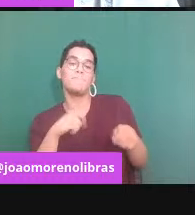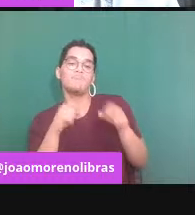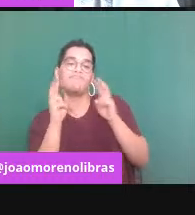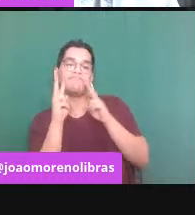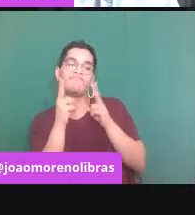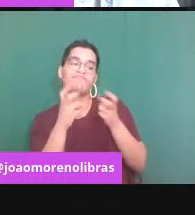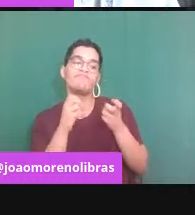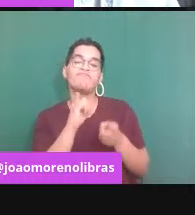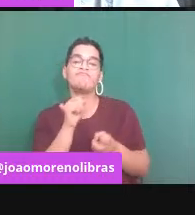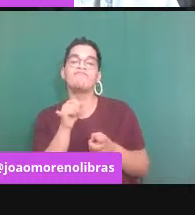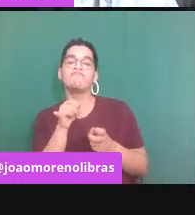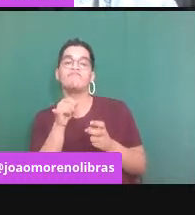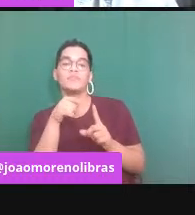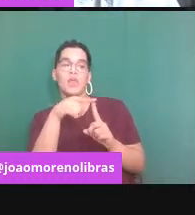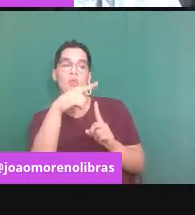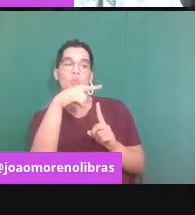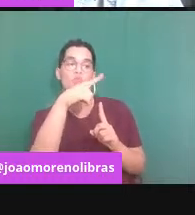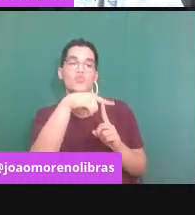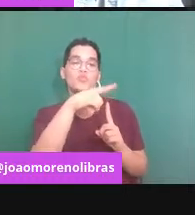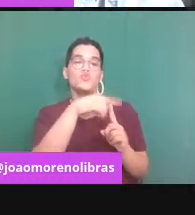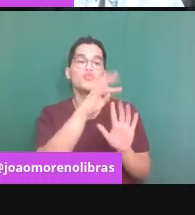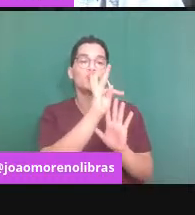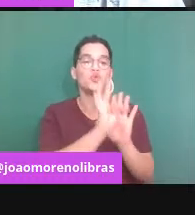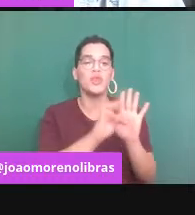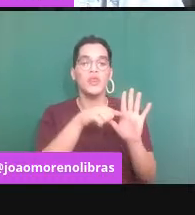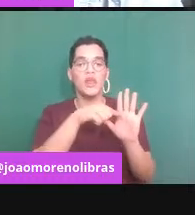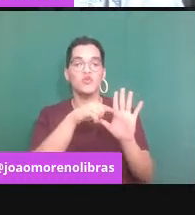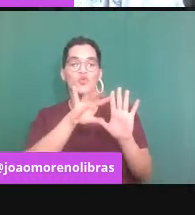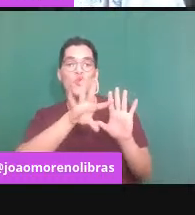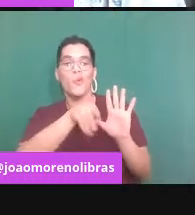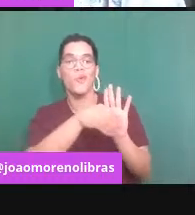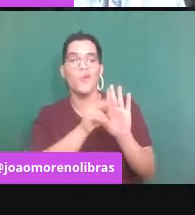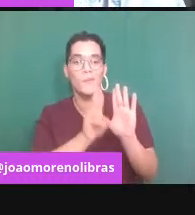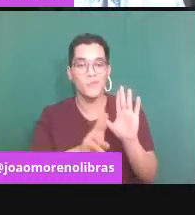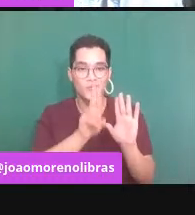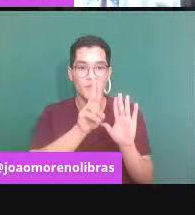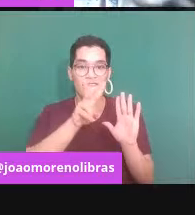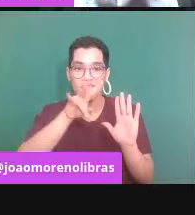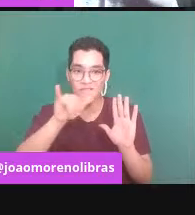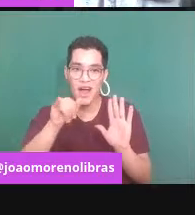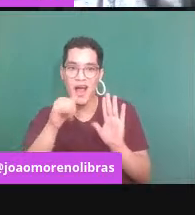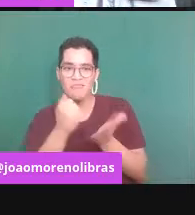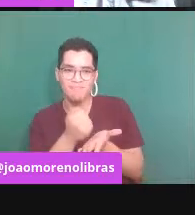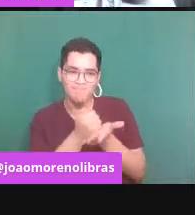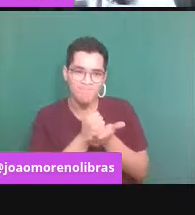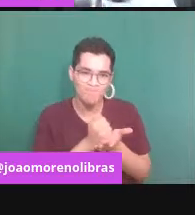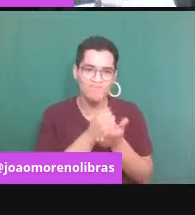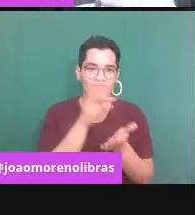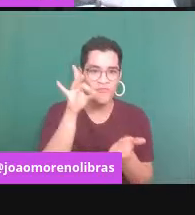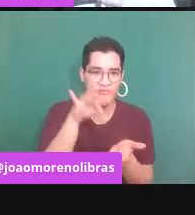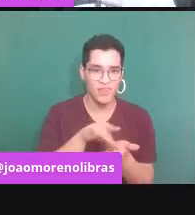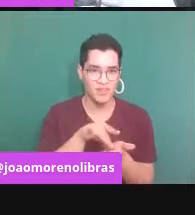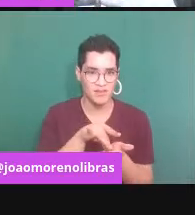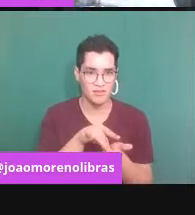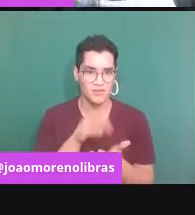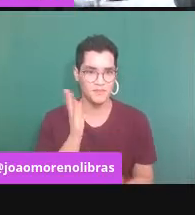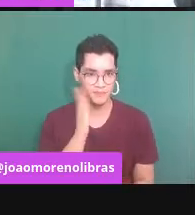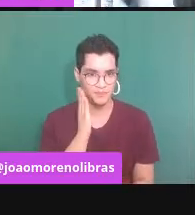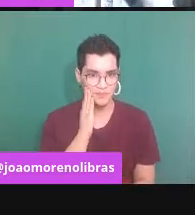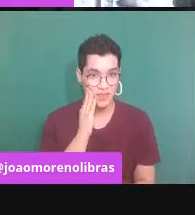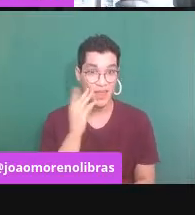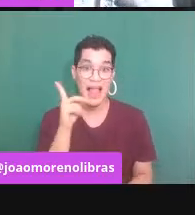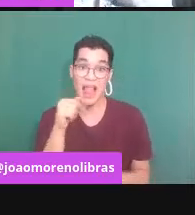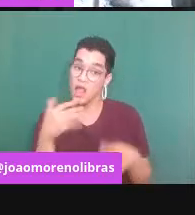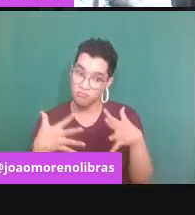para corpus, né, ele vai favorecer a análise que eu quero fazer. Então, tem essa confluência. Não dá para